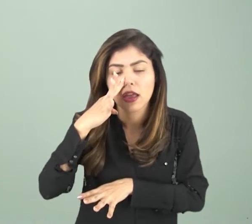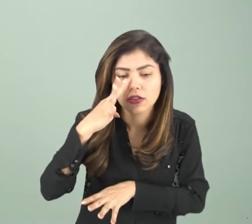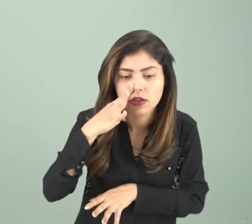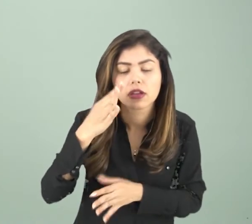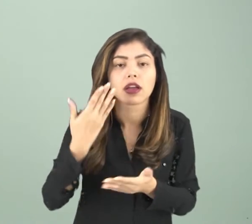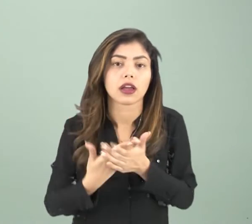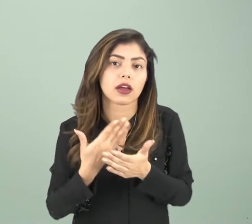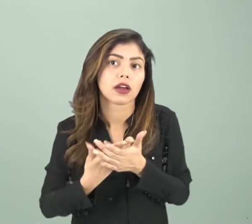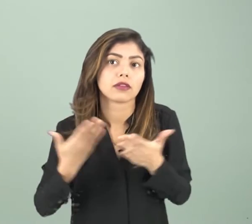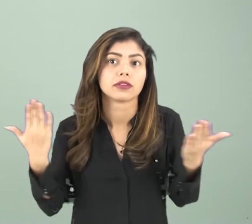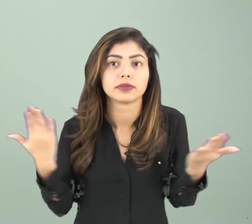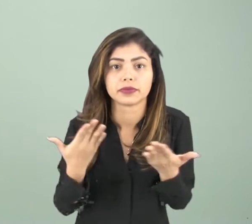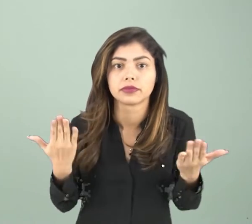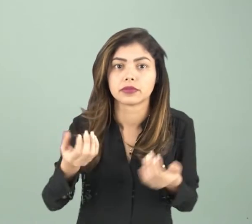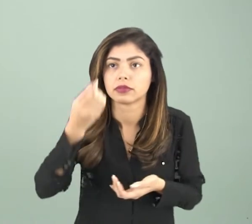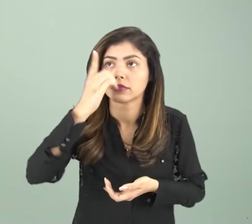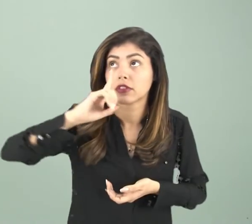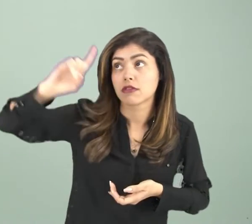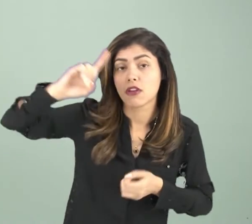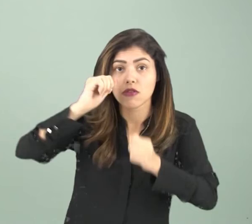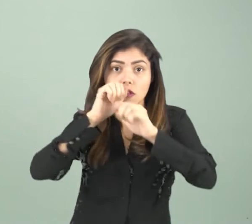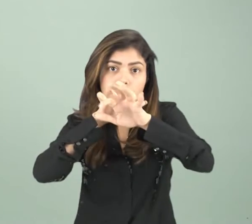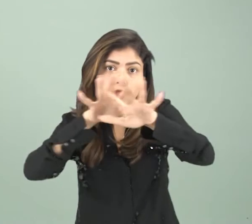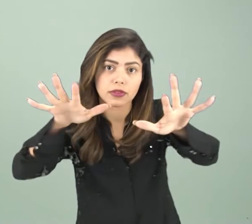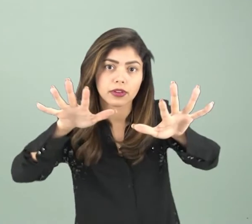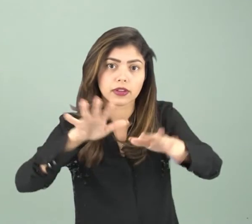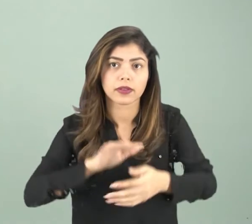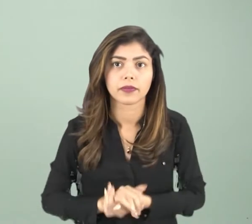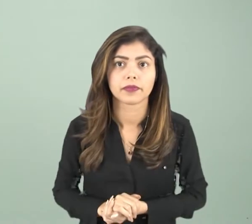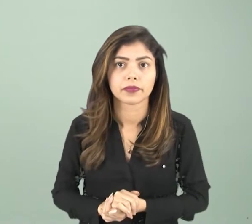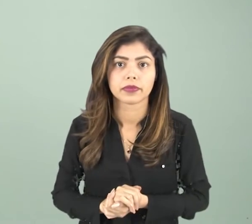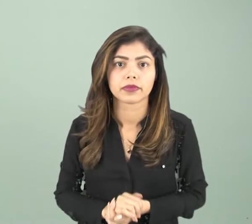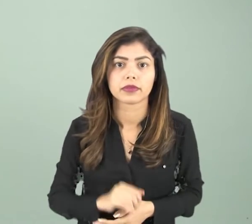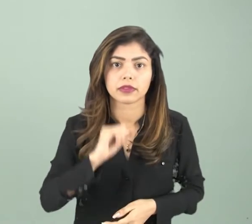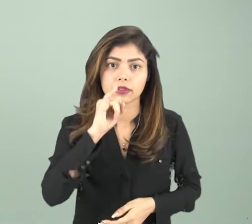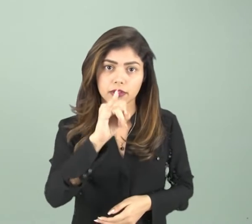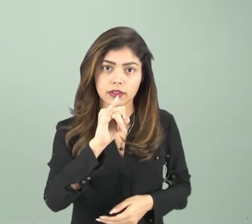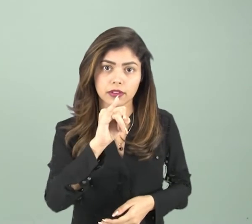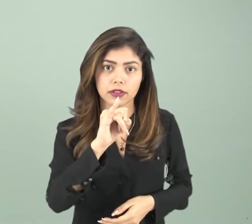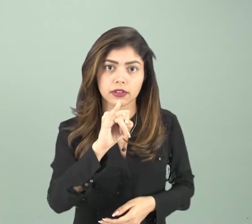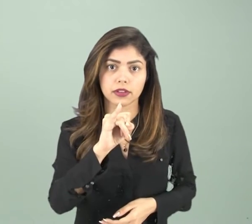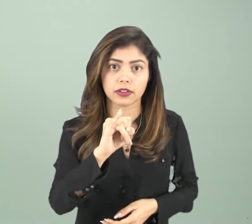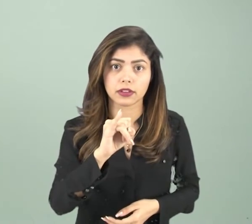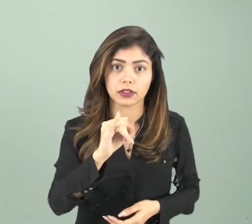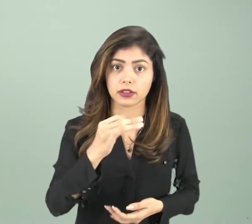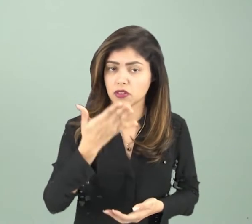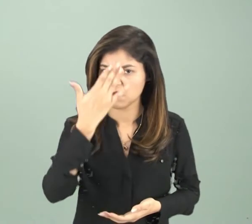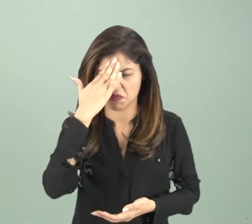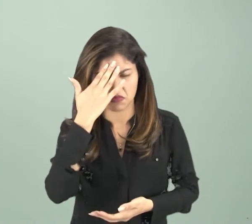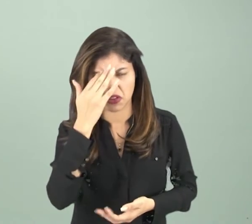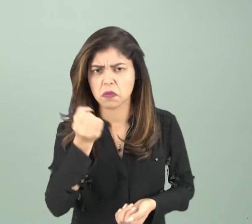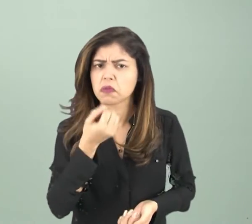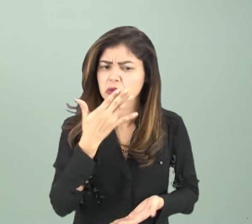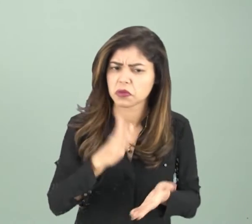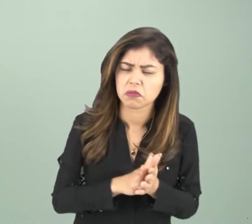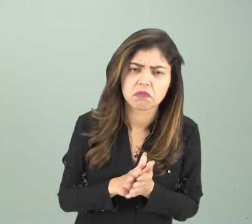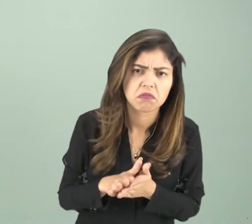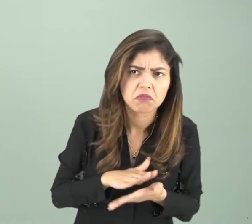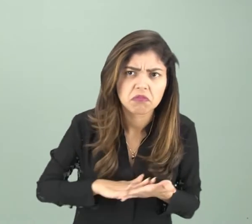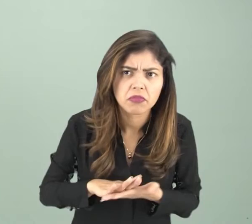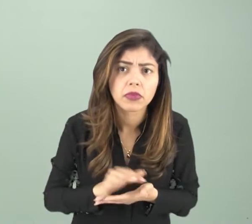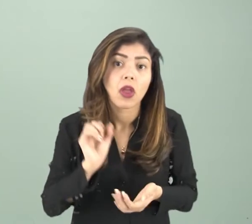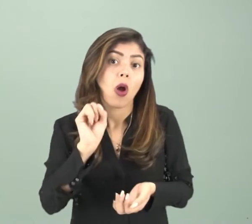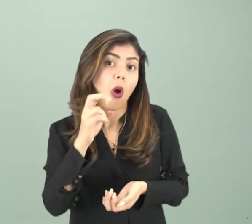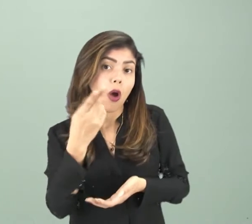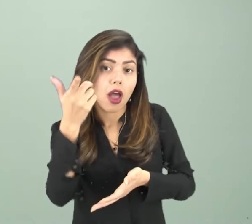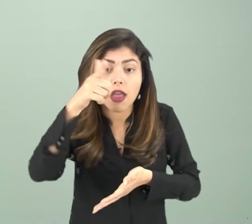a nossa aula. Deus os abençoe. Se você não entendeu muito bem ou